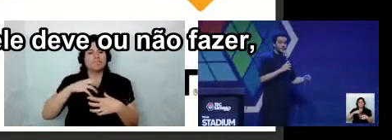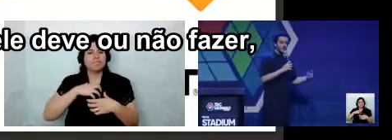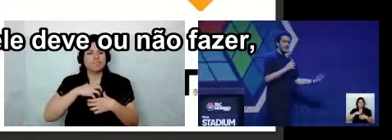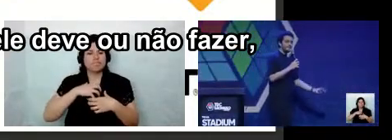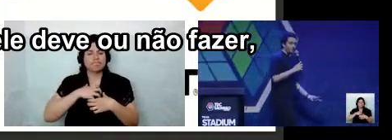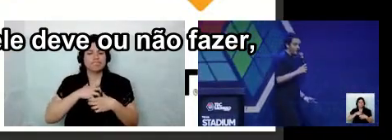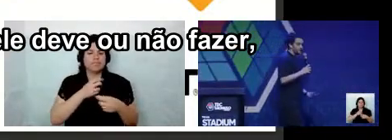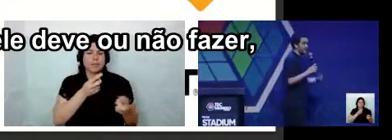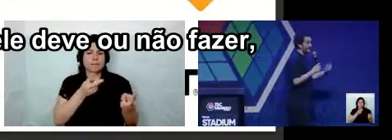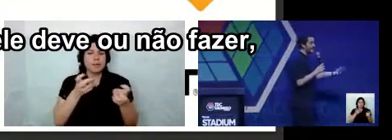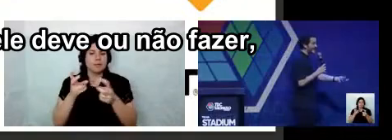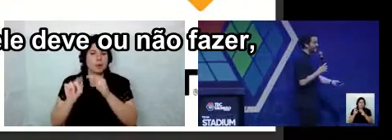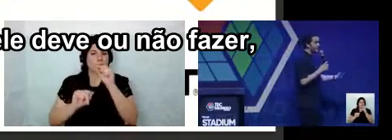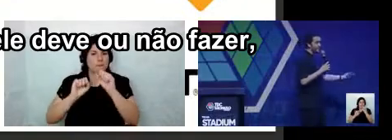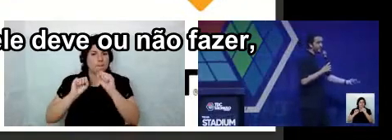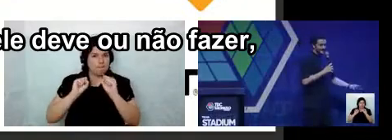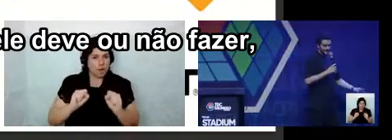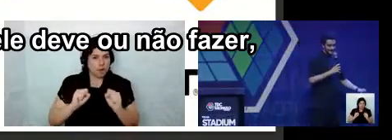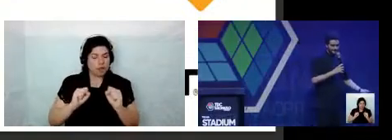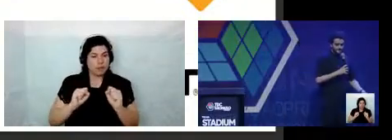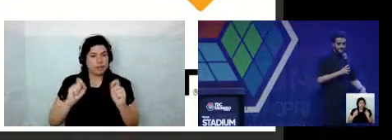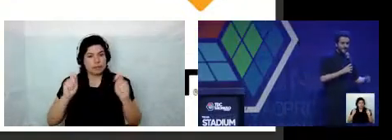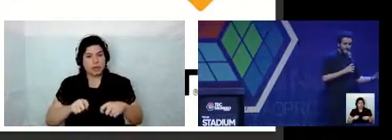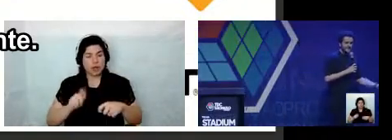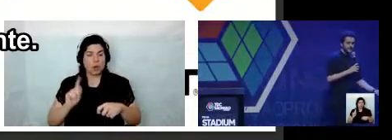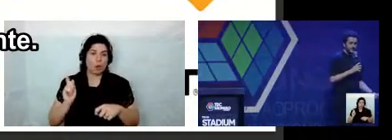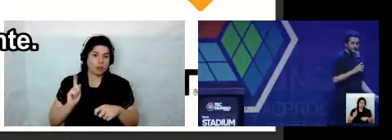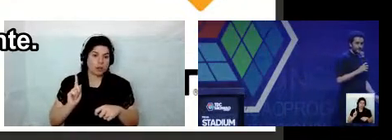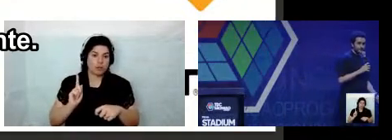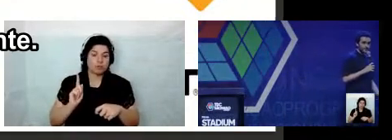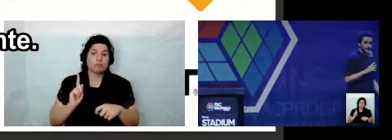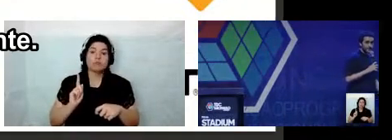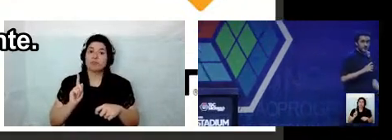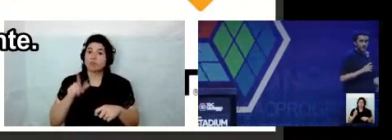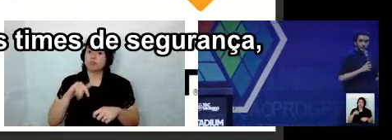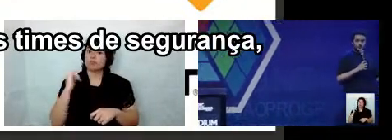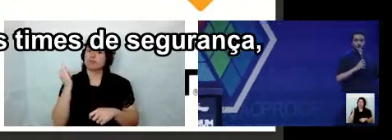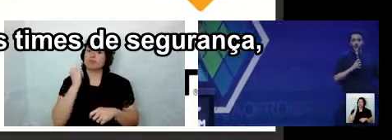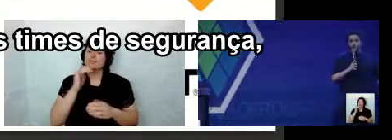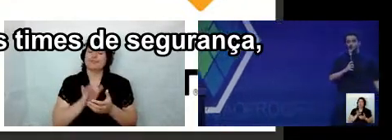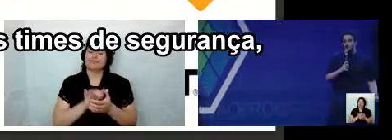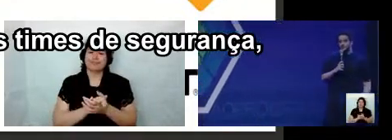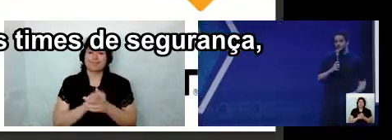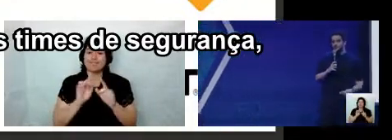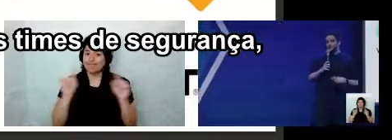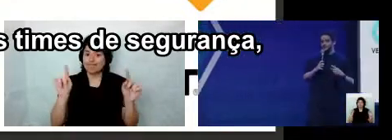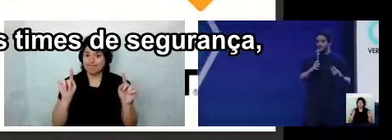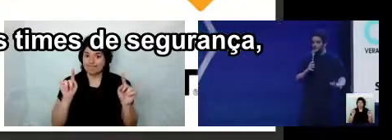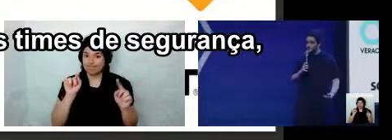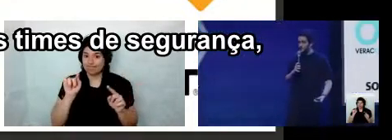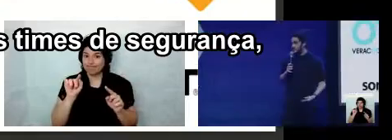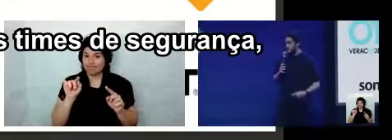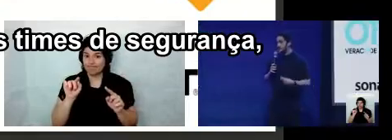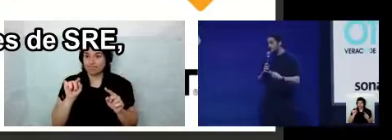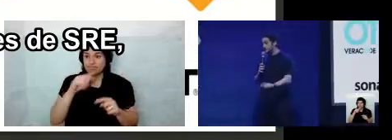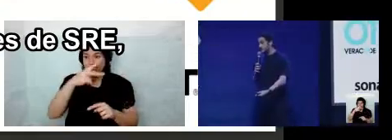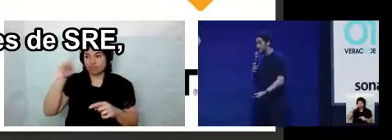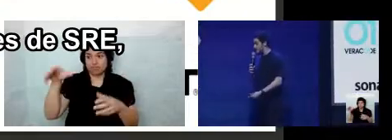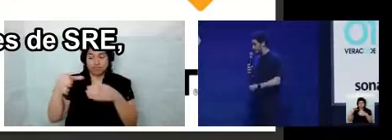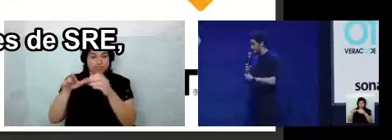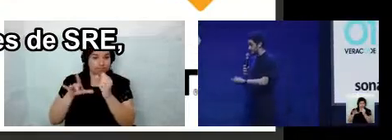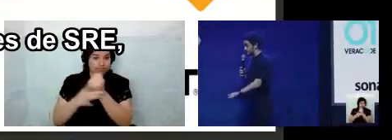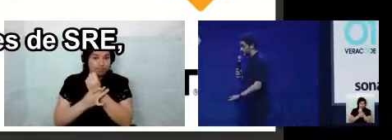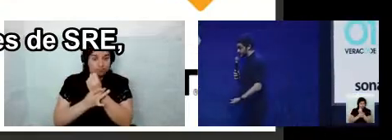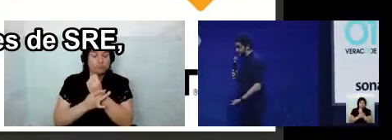noção do que ele pode, do que ele deve ou não fazer, é extremamente importante. Só que isso não tira a responsabilidade dos times de segurança, dos